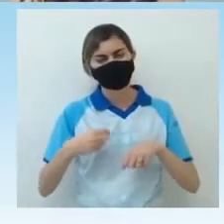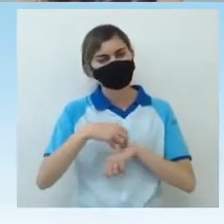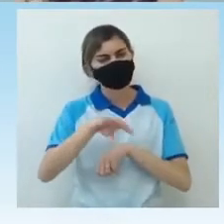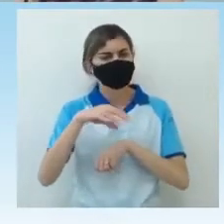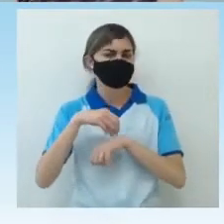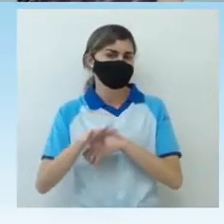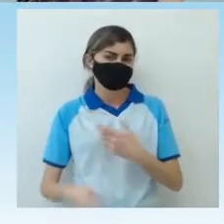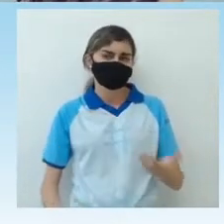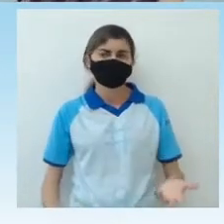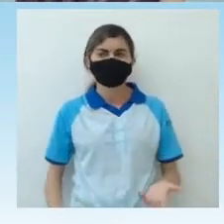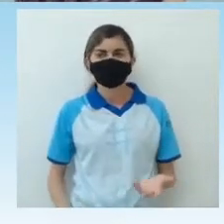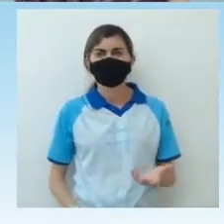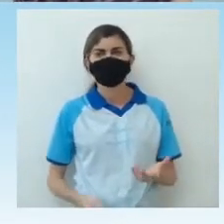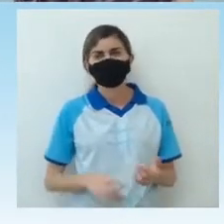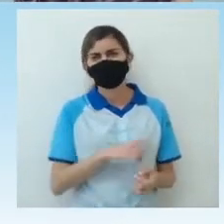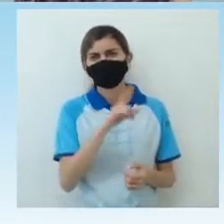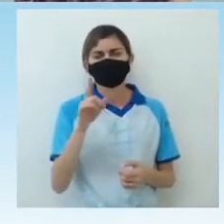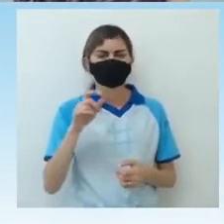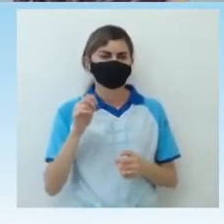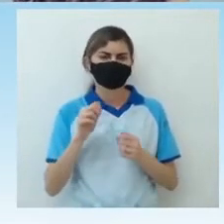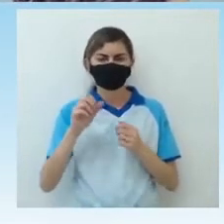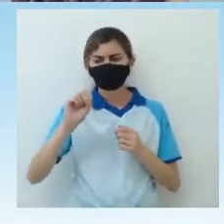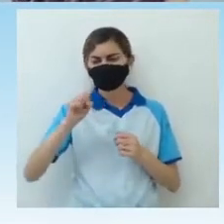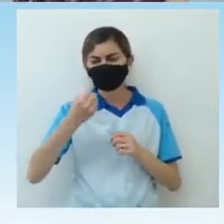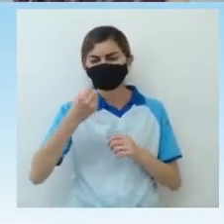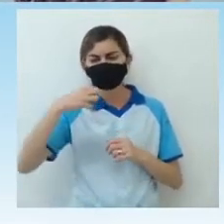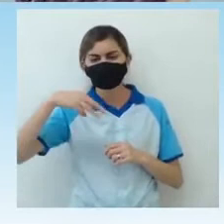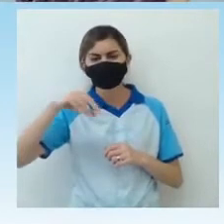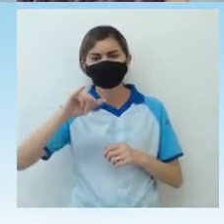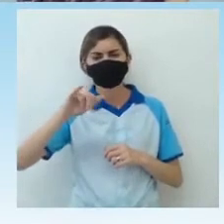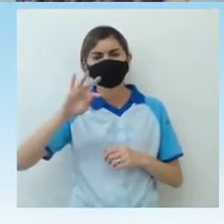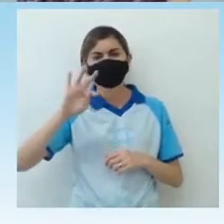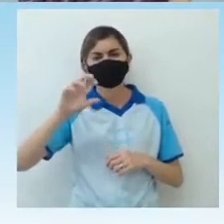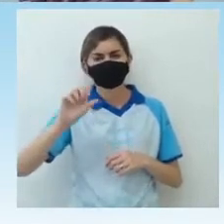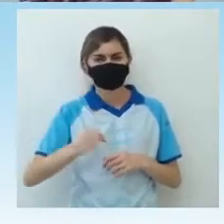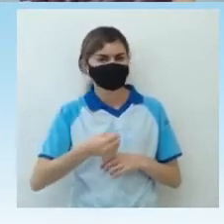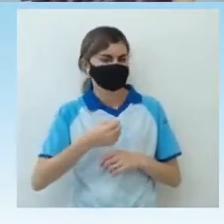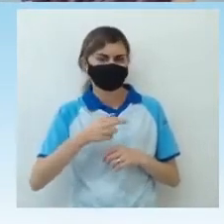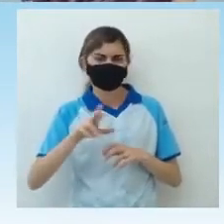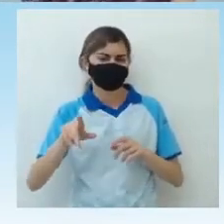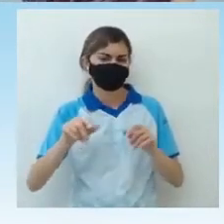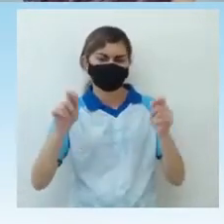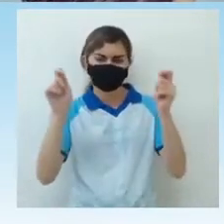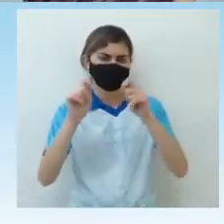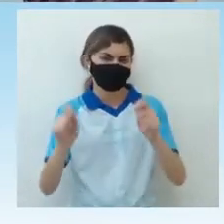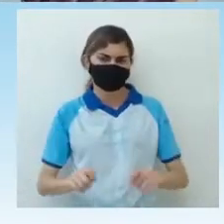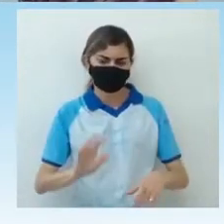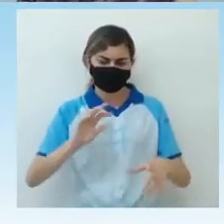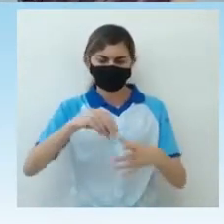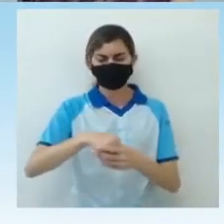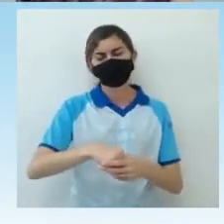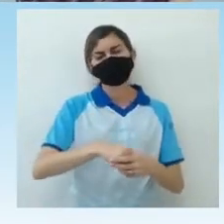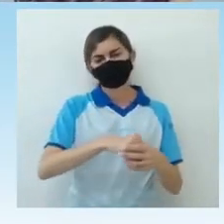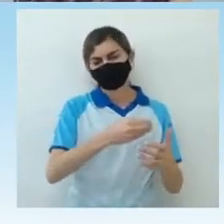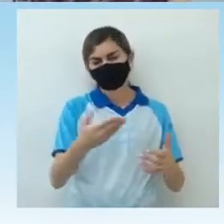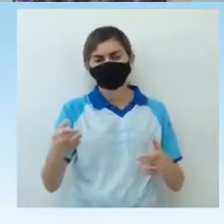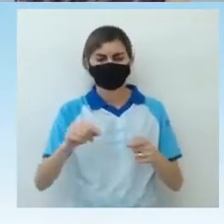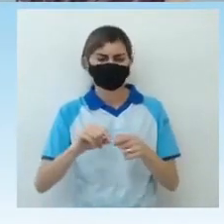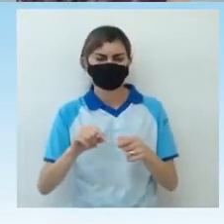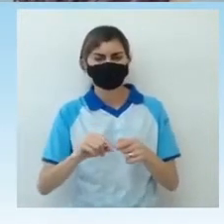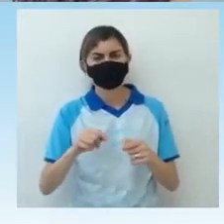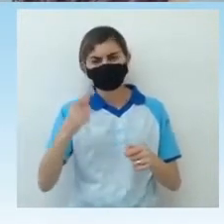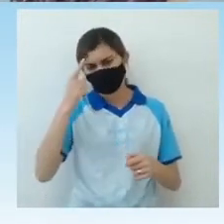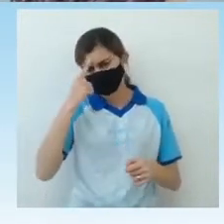disposição. Os aparelhos semióticos não são pensados para a produção de arte, mas dentro de um princípio de produtividade